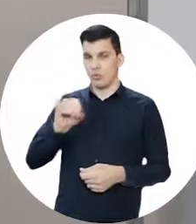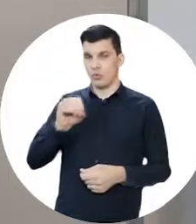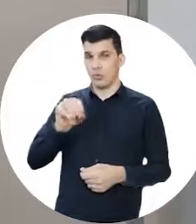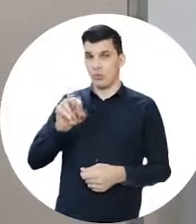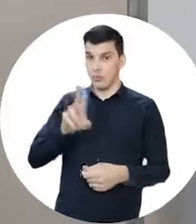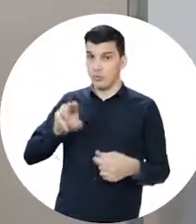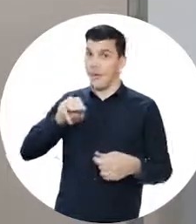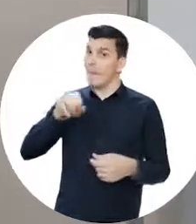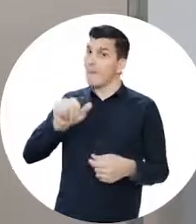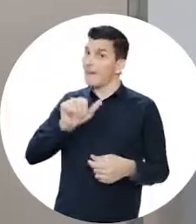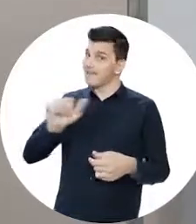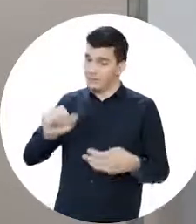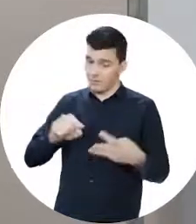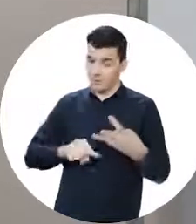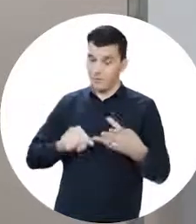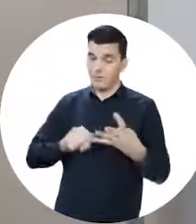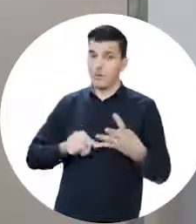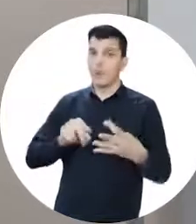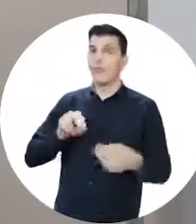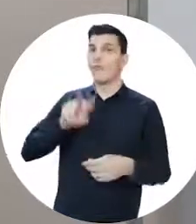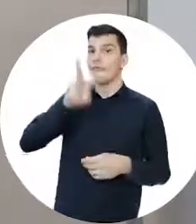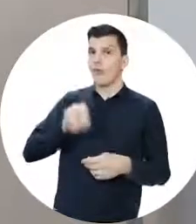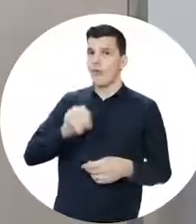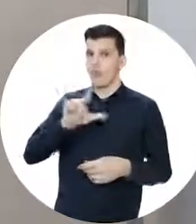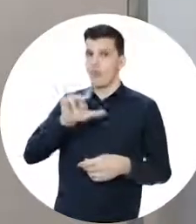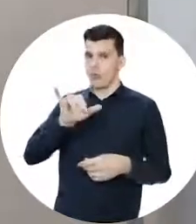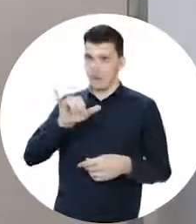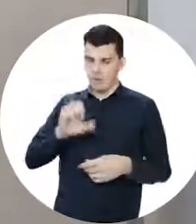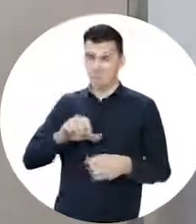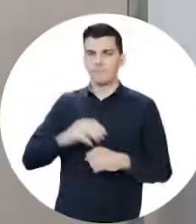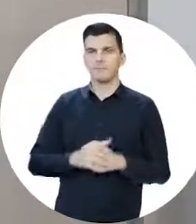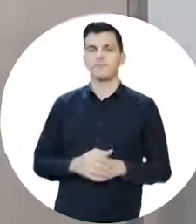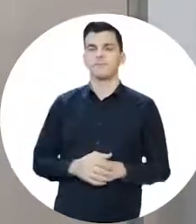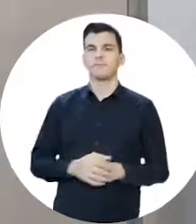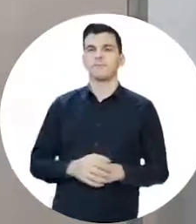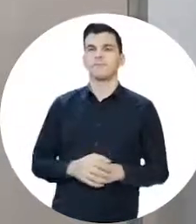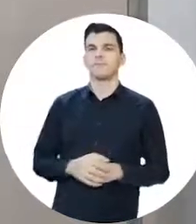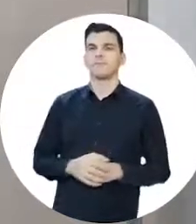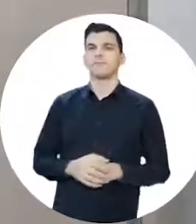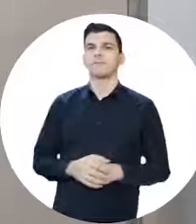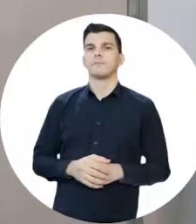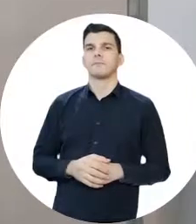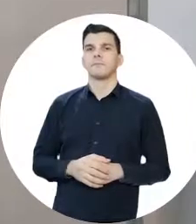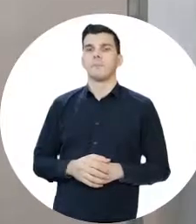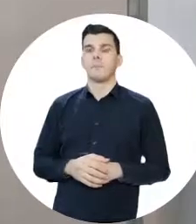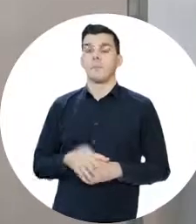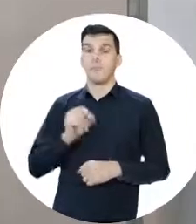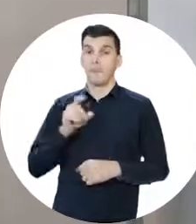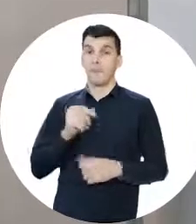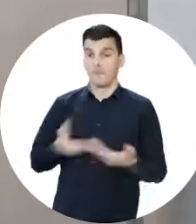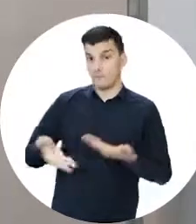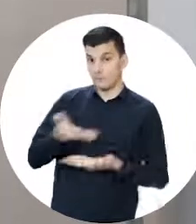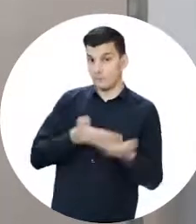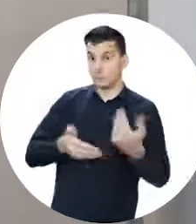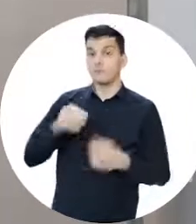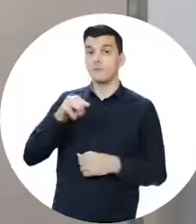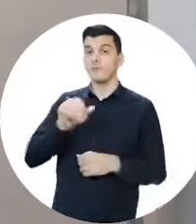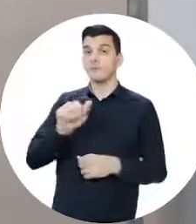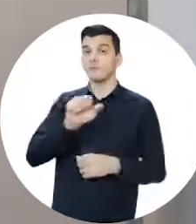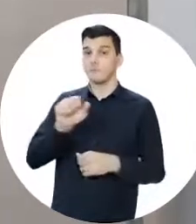massa, título em volume. Ok? Título em massa e título em volume promove essa interação entre a